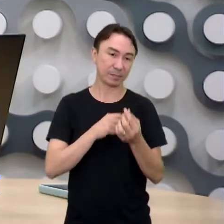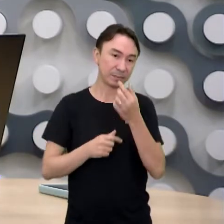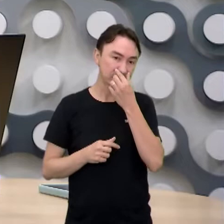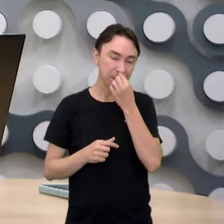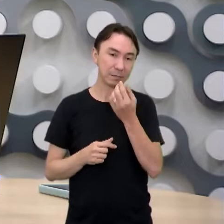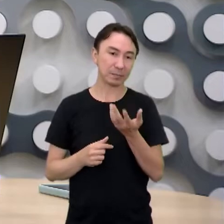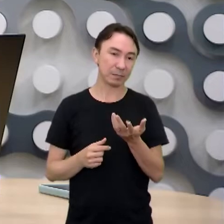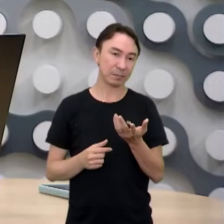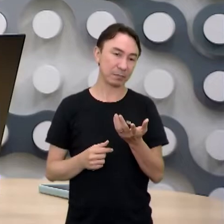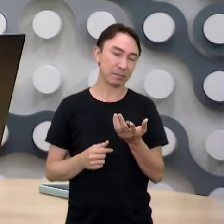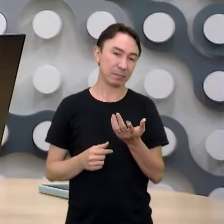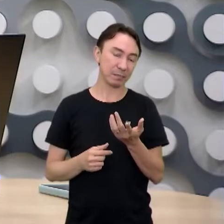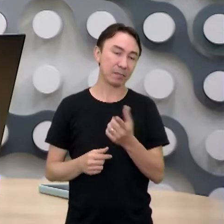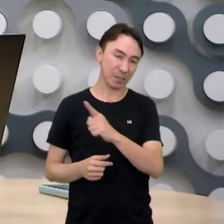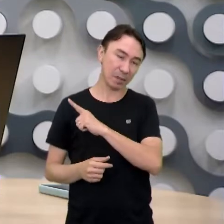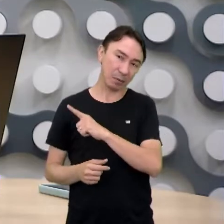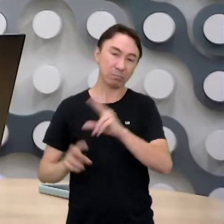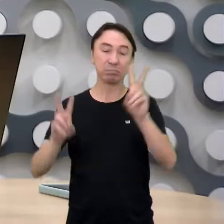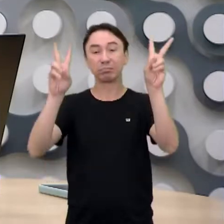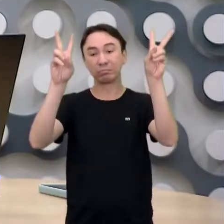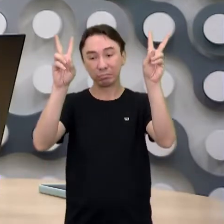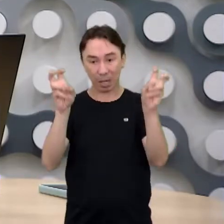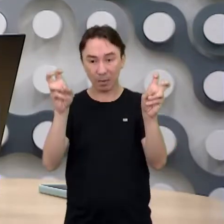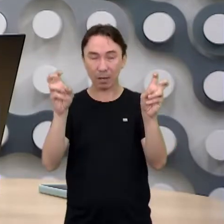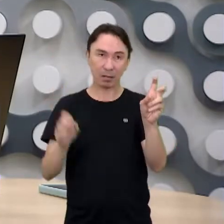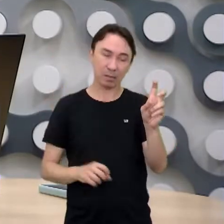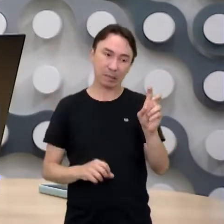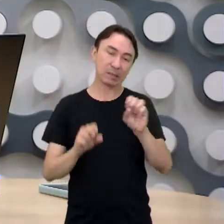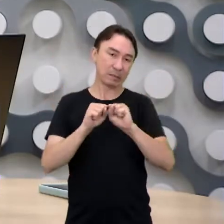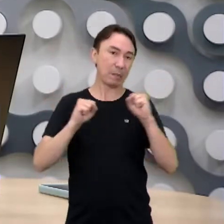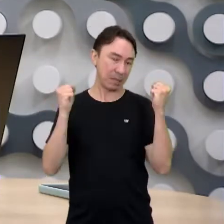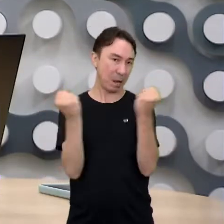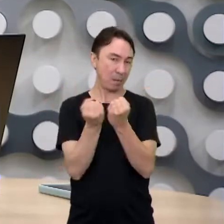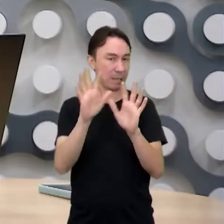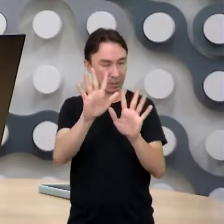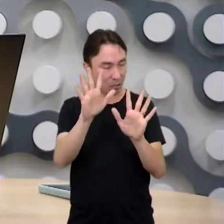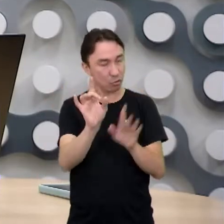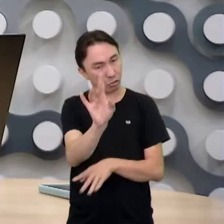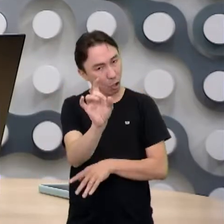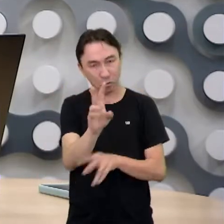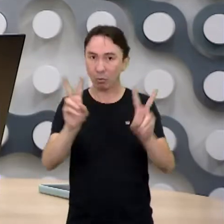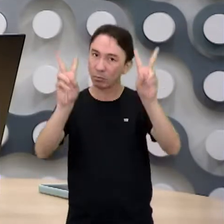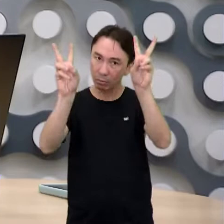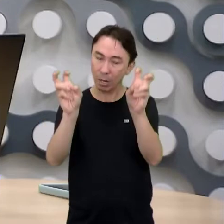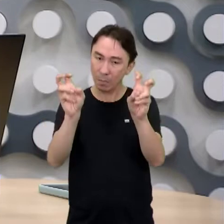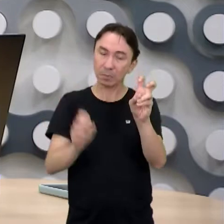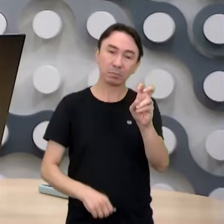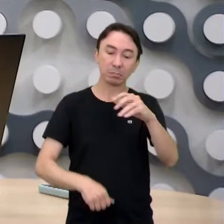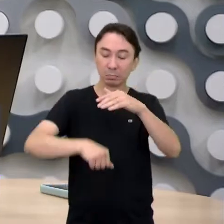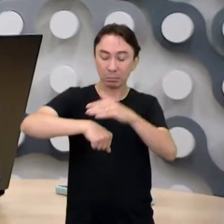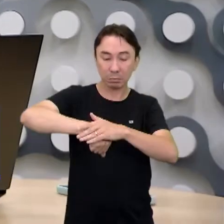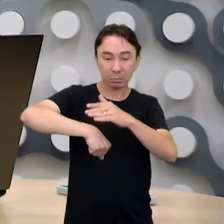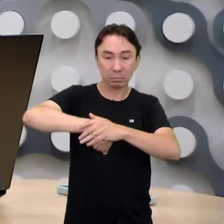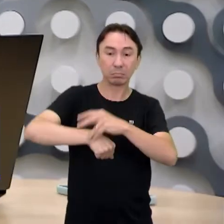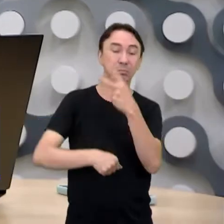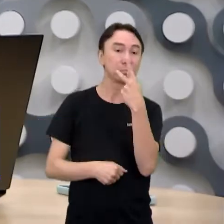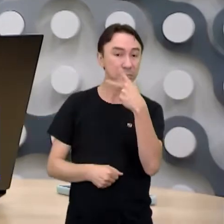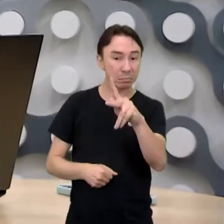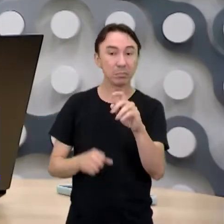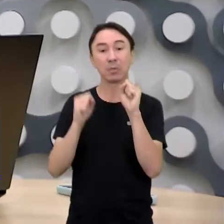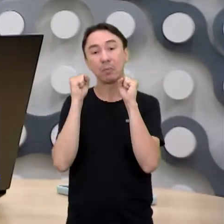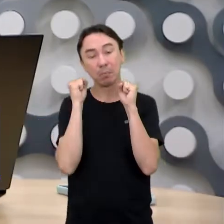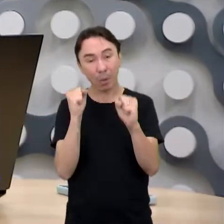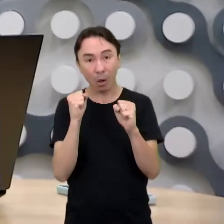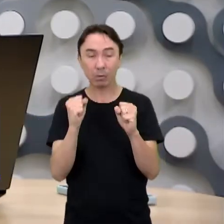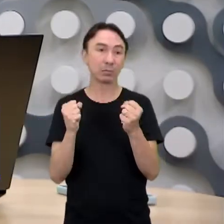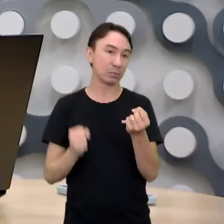vou dar um tema, né? Eu vou apresentar uma aula, um tema abordado na qual vocês podem fazer, né, o seminário aí na